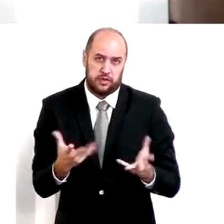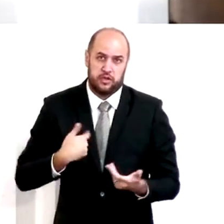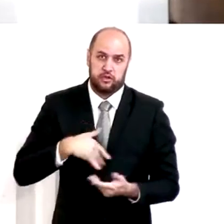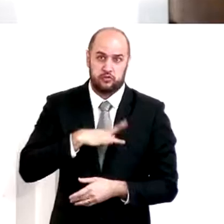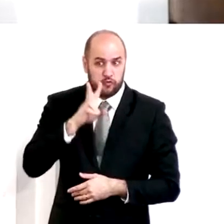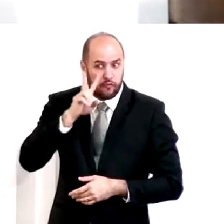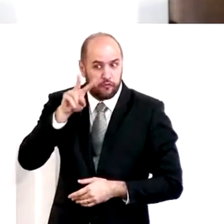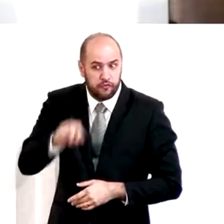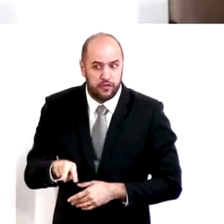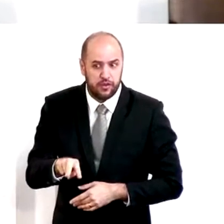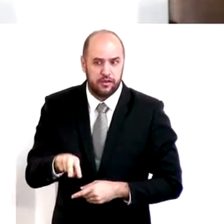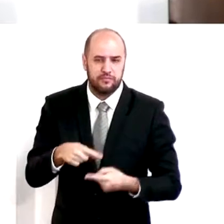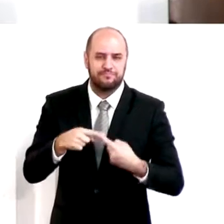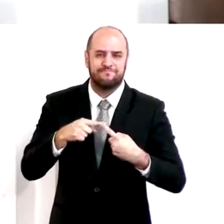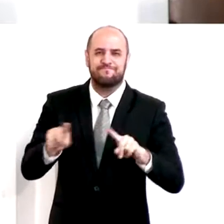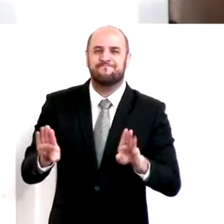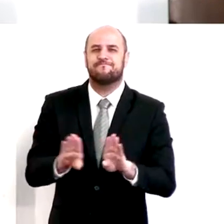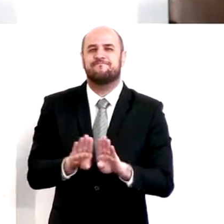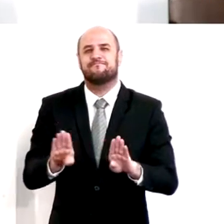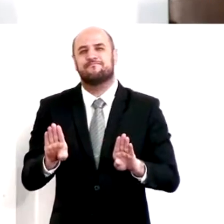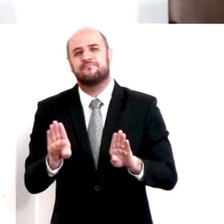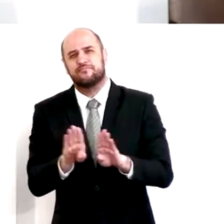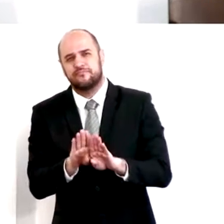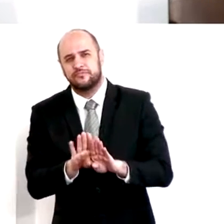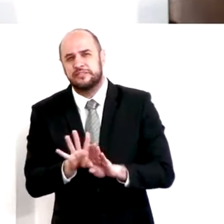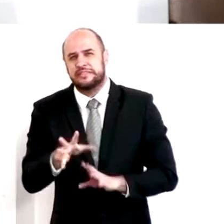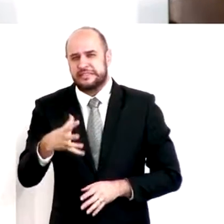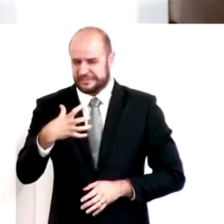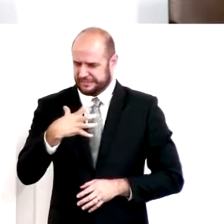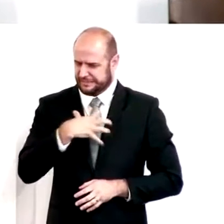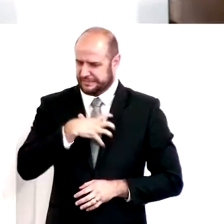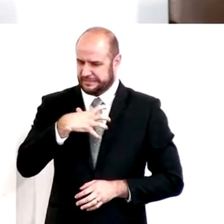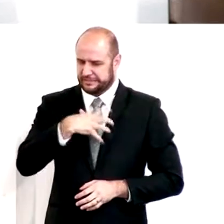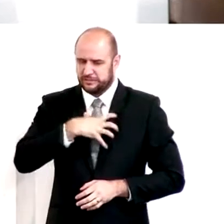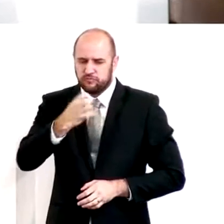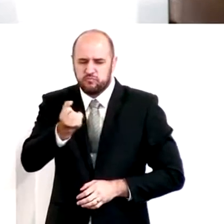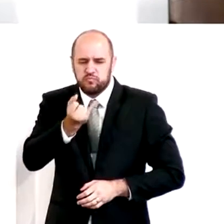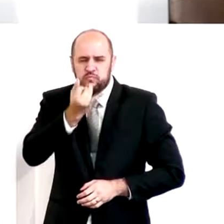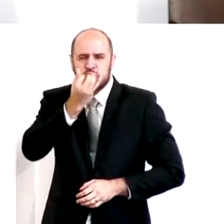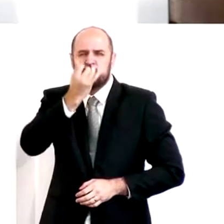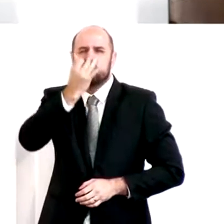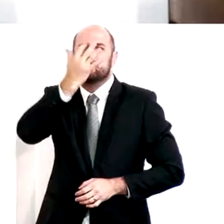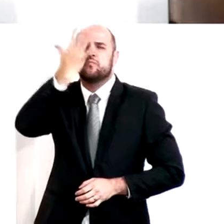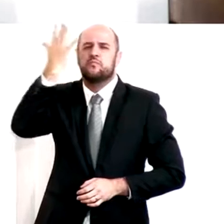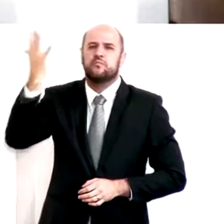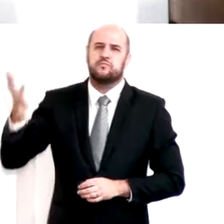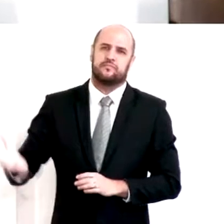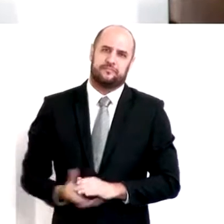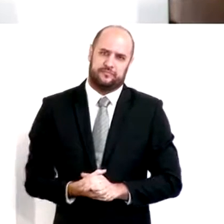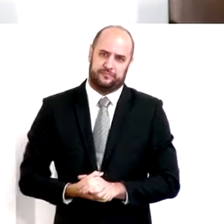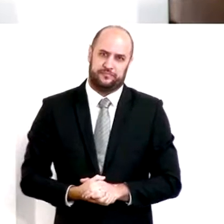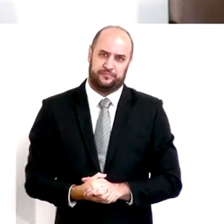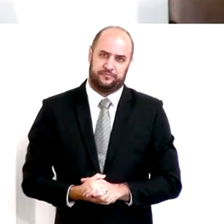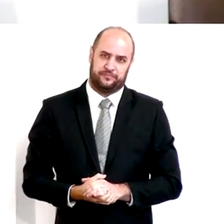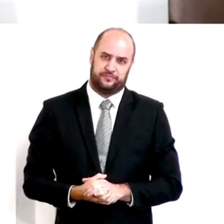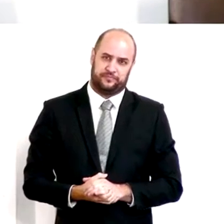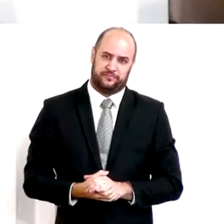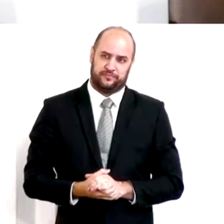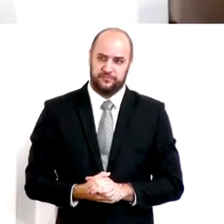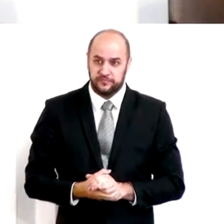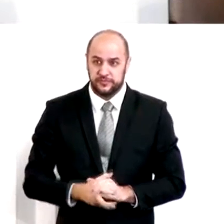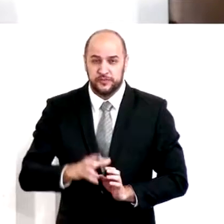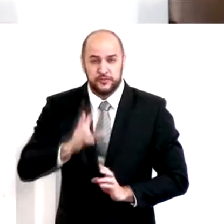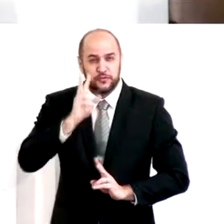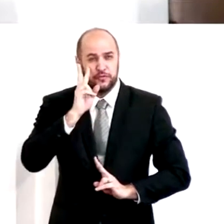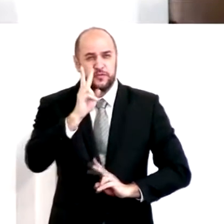do olho, mas também ser sentido pelo olfato. Coisa bonita de se ver.